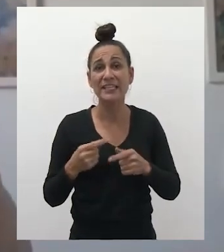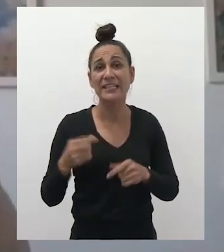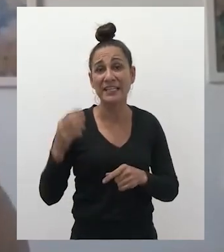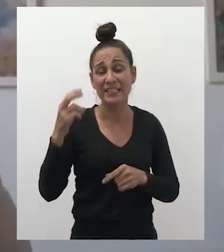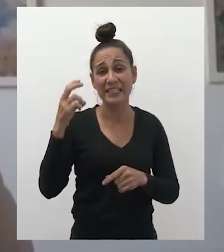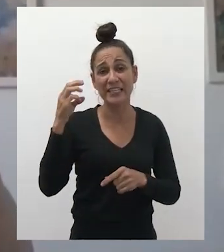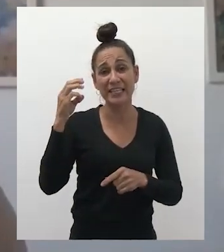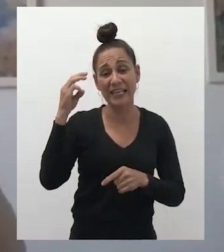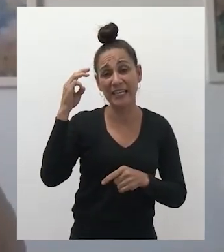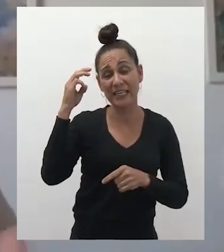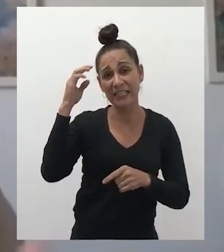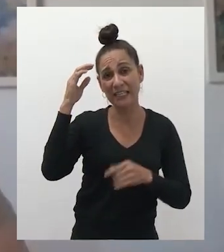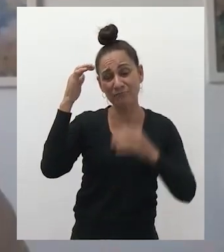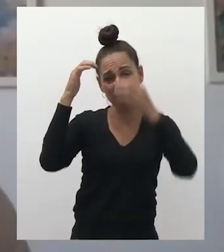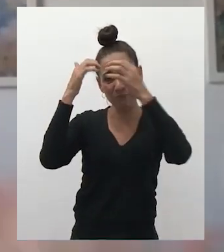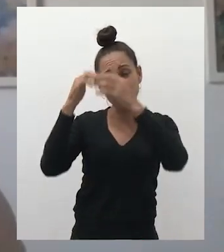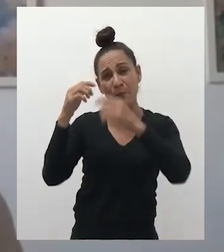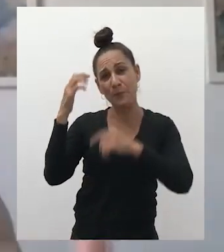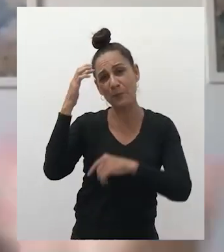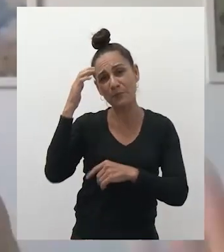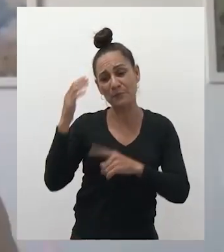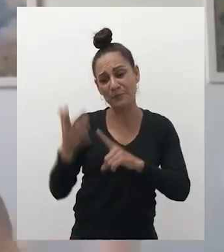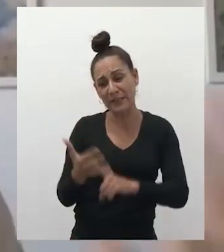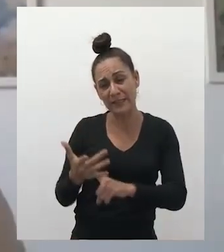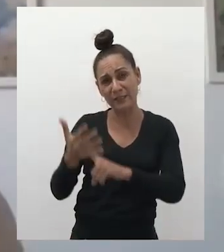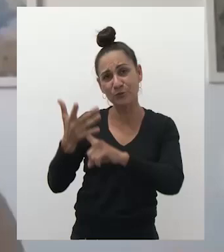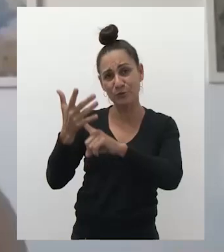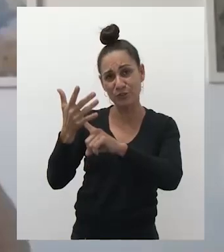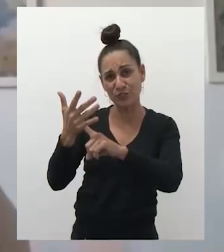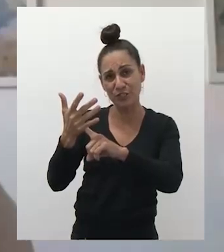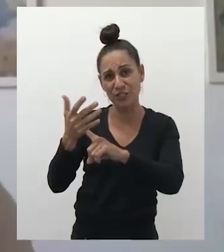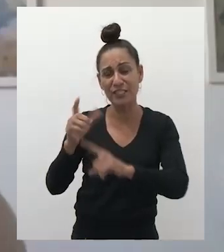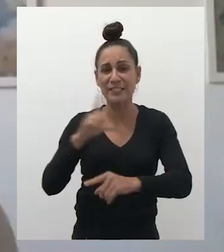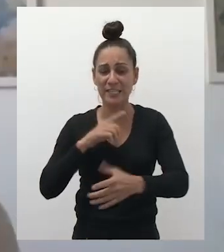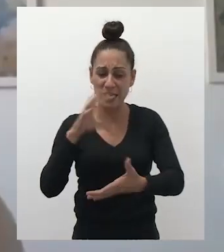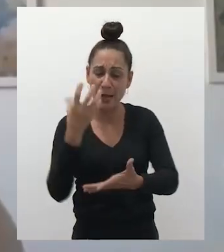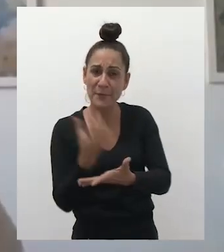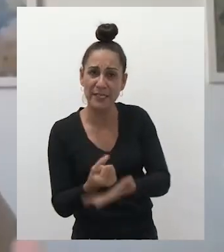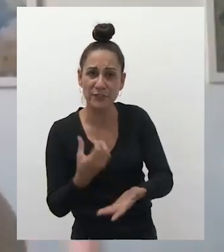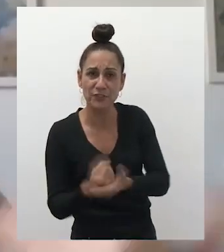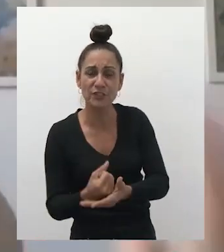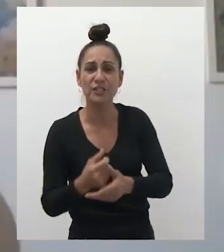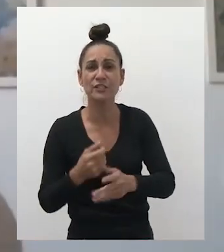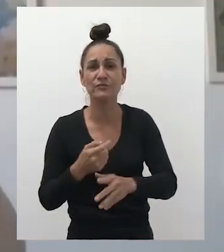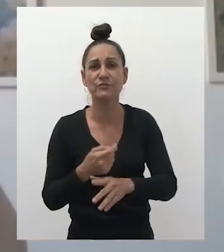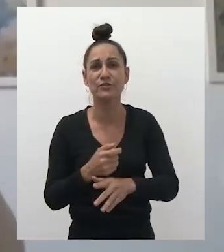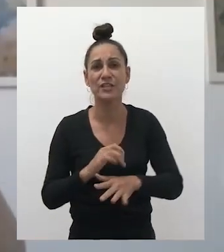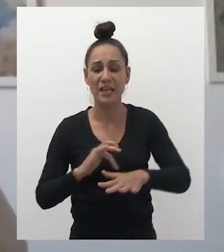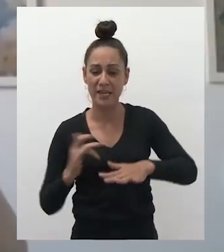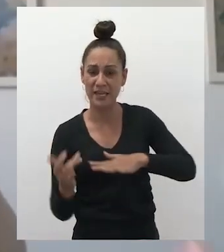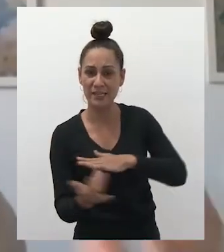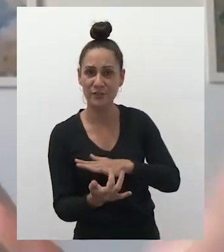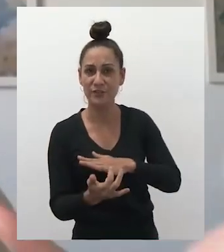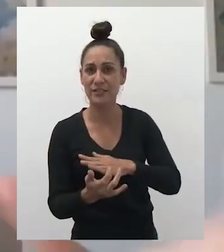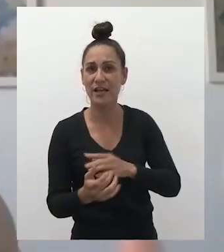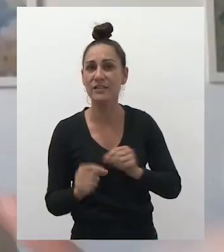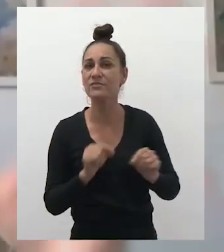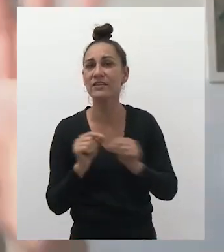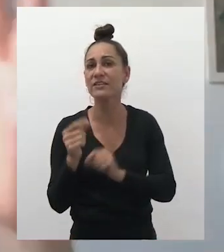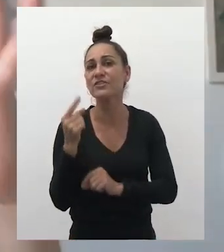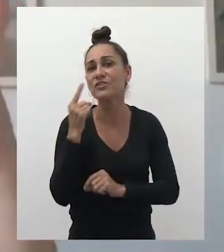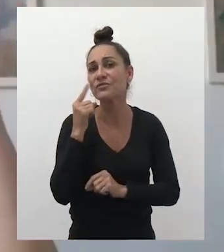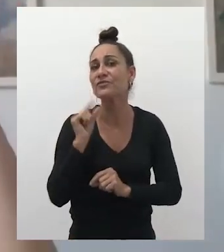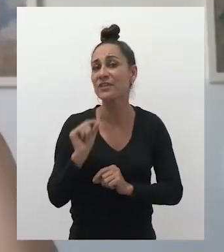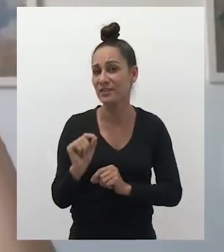viram. Hoje dá para, em vídeos, em aplicativos, redes sociais, hoje o que a gente vê? Vídeos